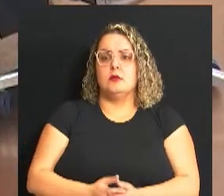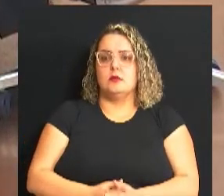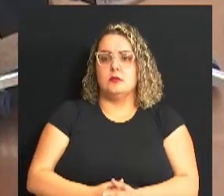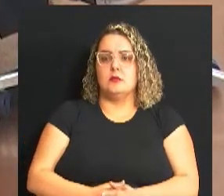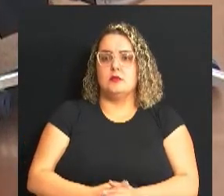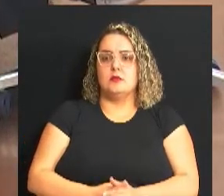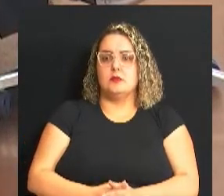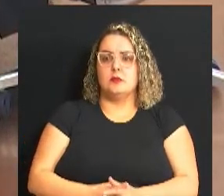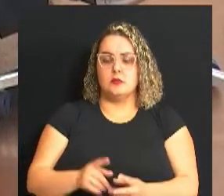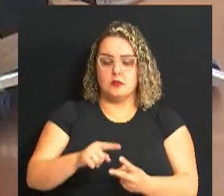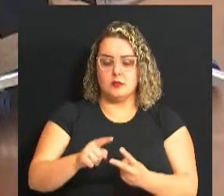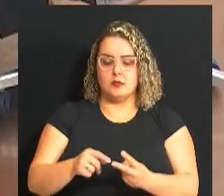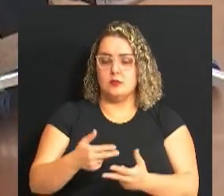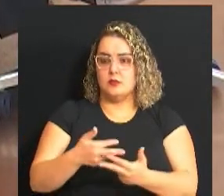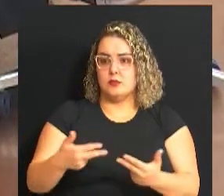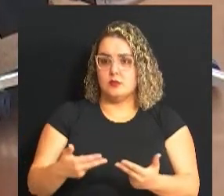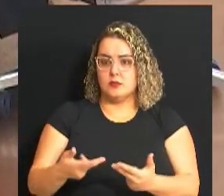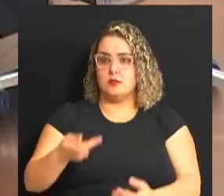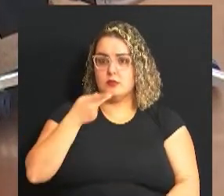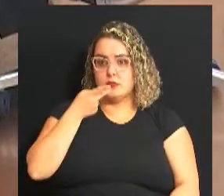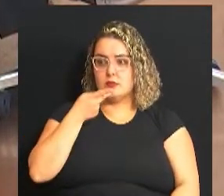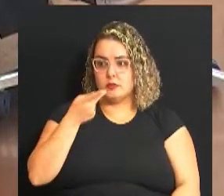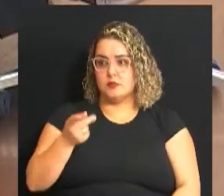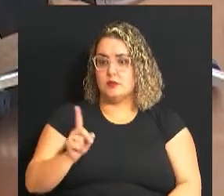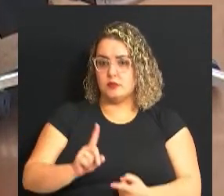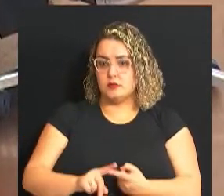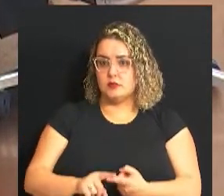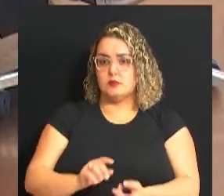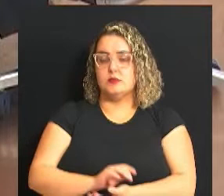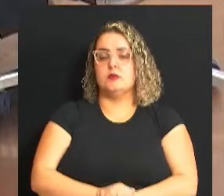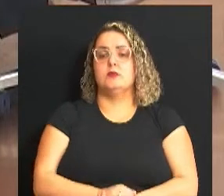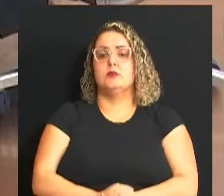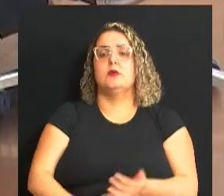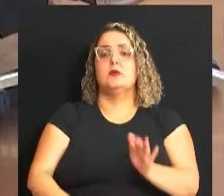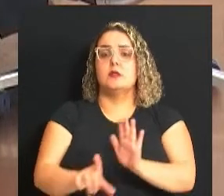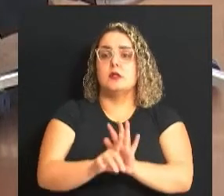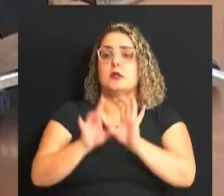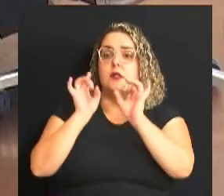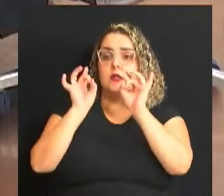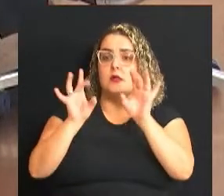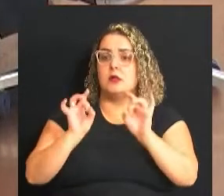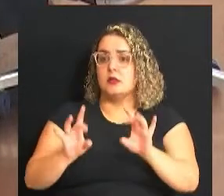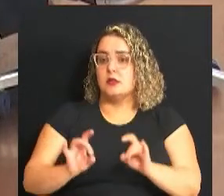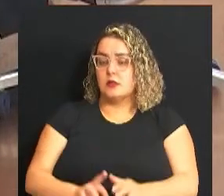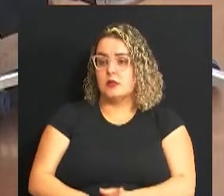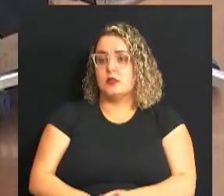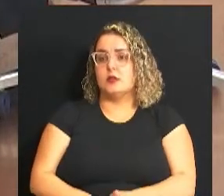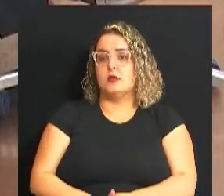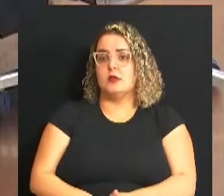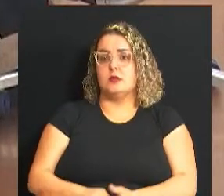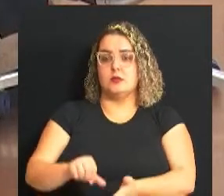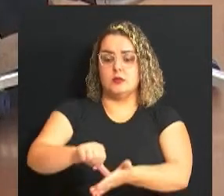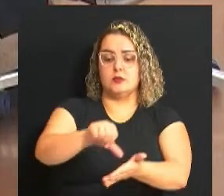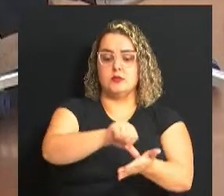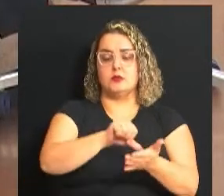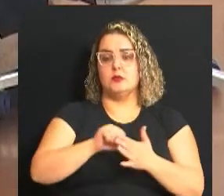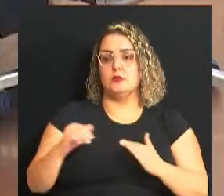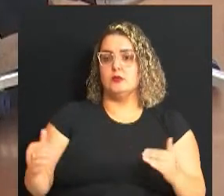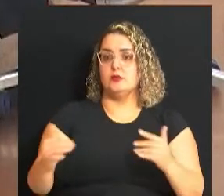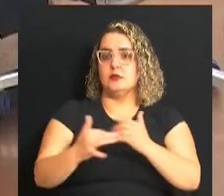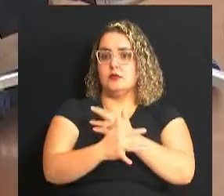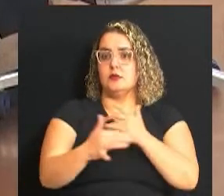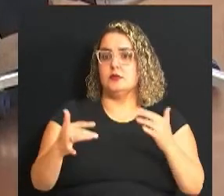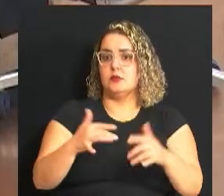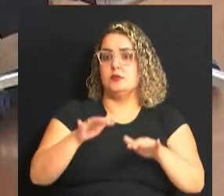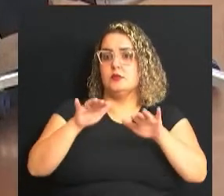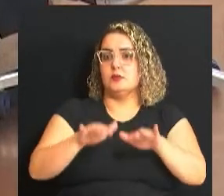coisas aqui, porque essa lei é específica para os núcleos urbanos instalados